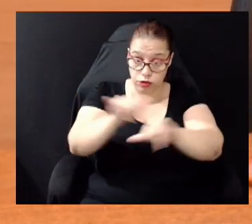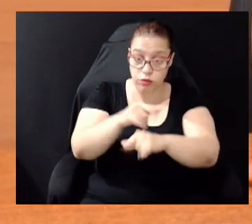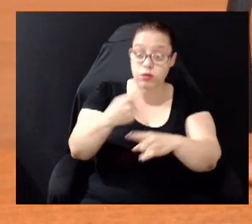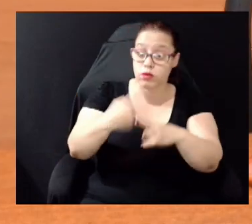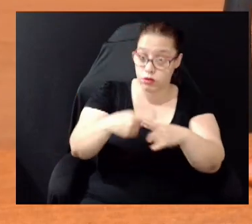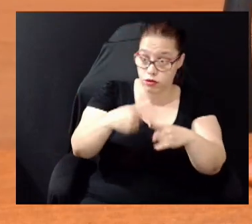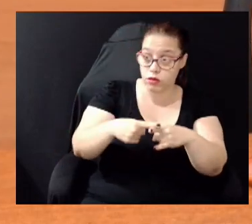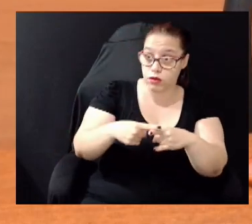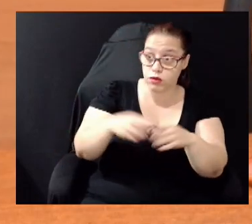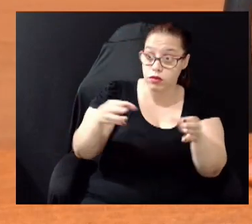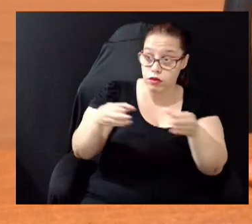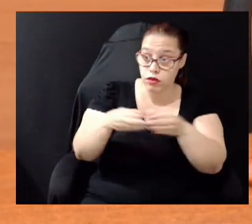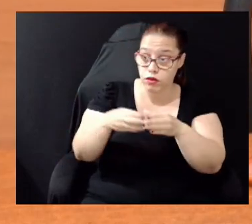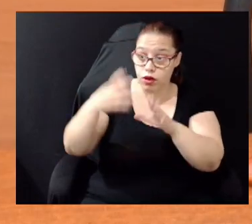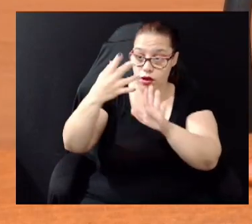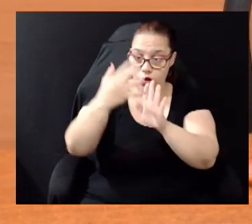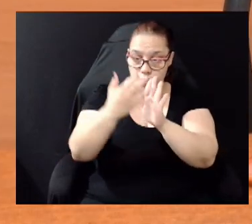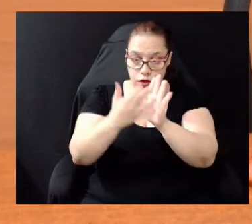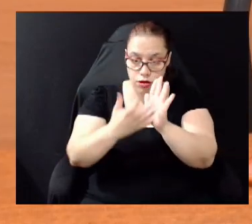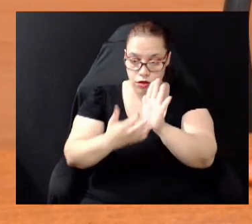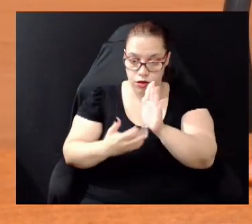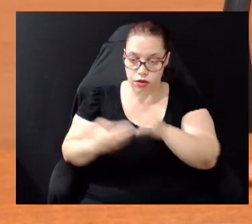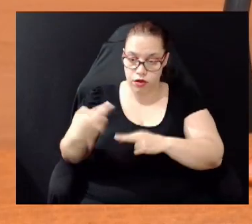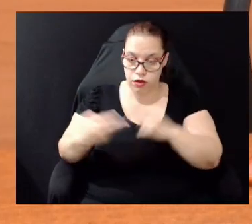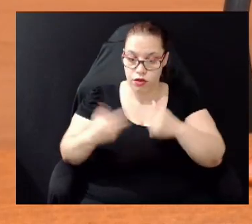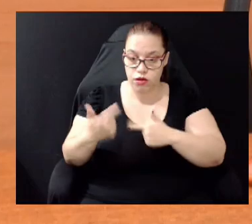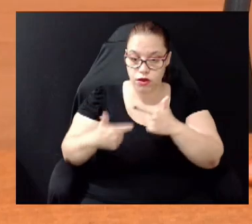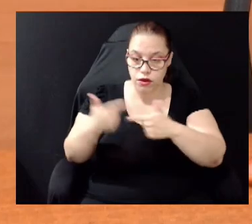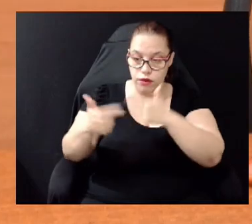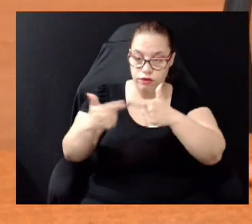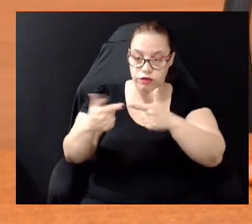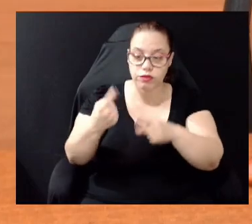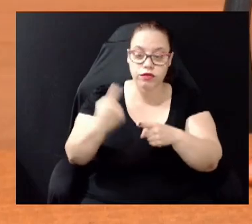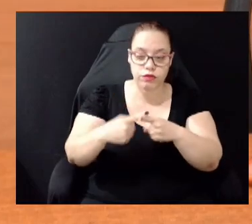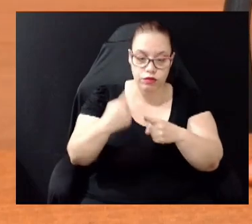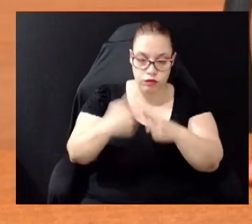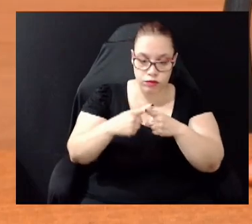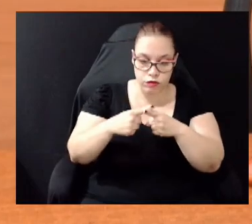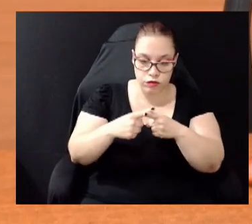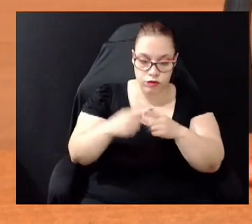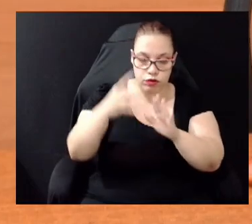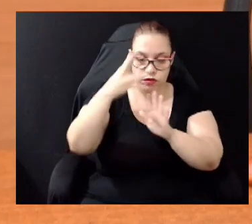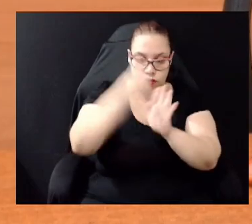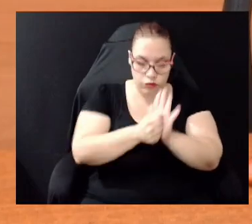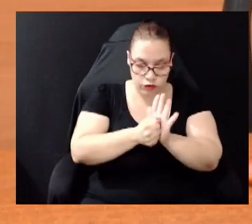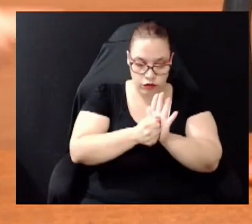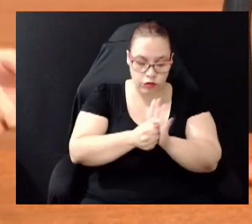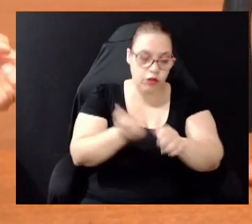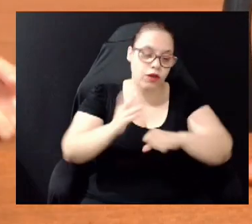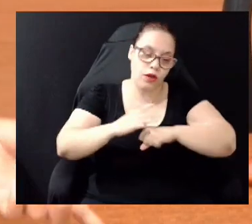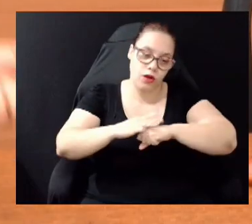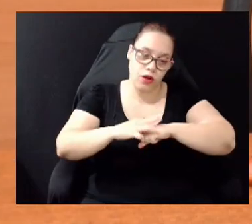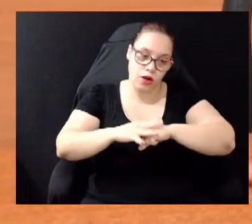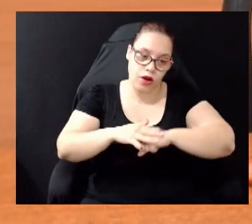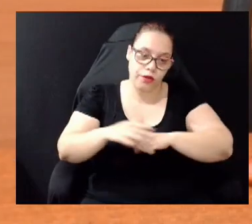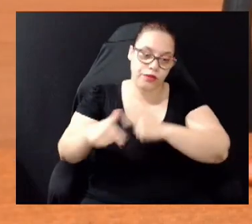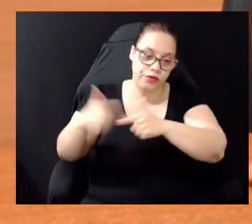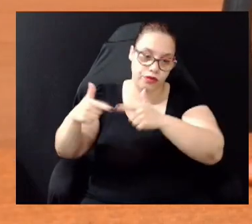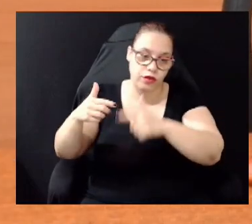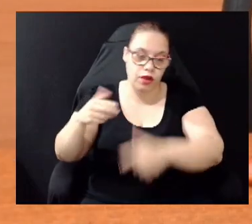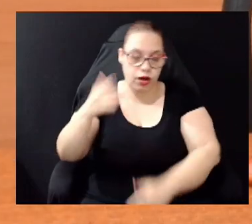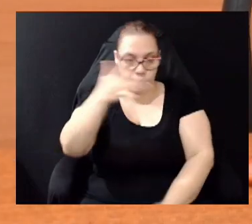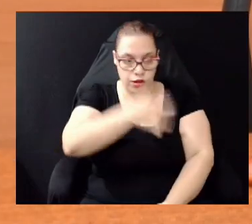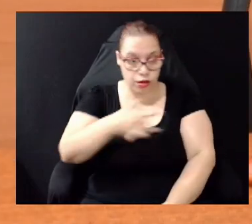os dados sobre a violência relacionada ao trabalho, porque nós queremos reunir dados sobre o adoecimento no trabalho e a saúde mental é parte